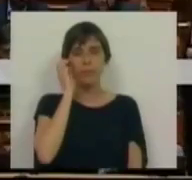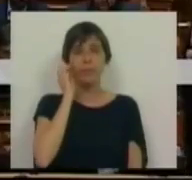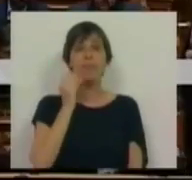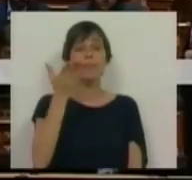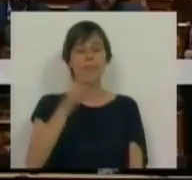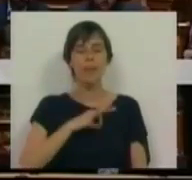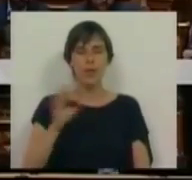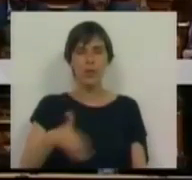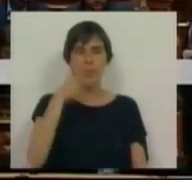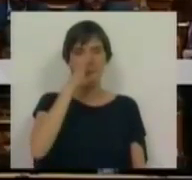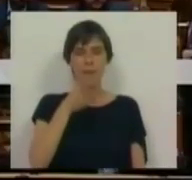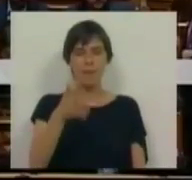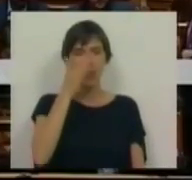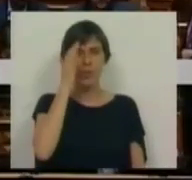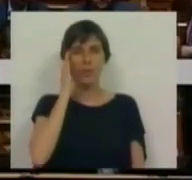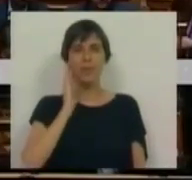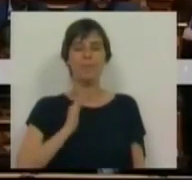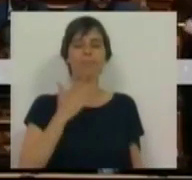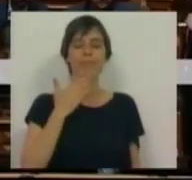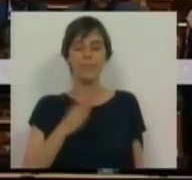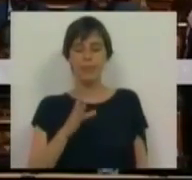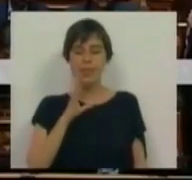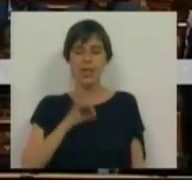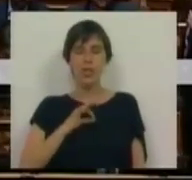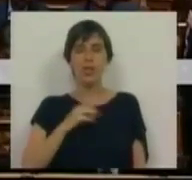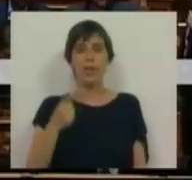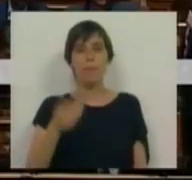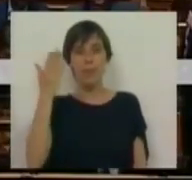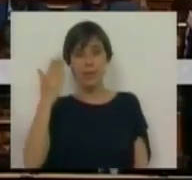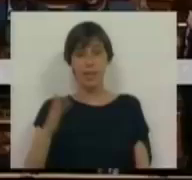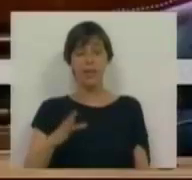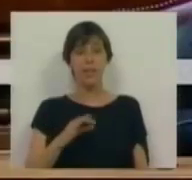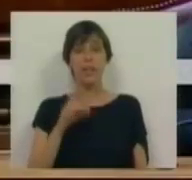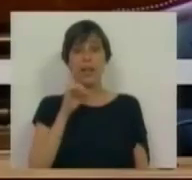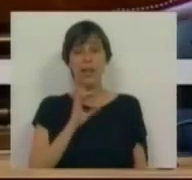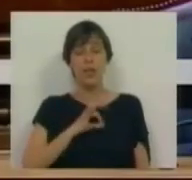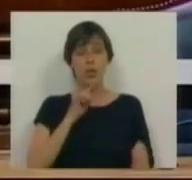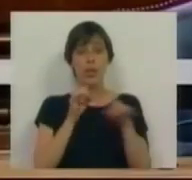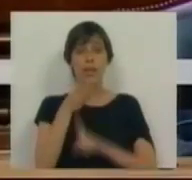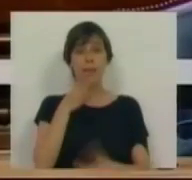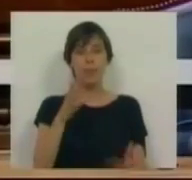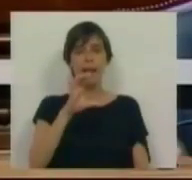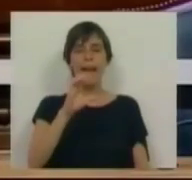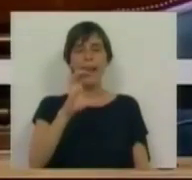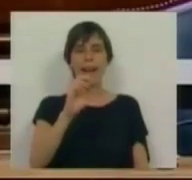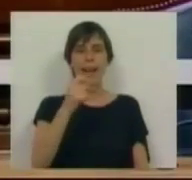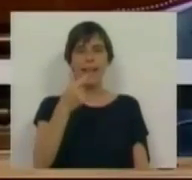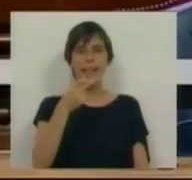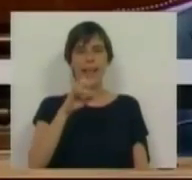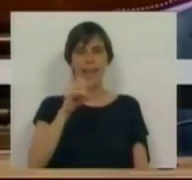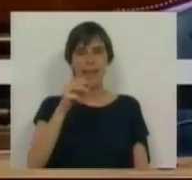Tem a palavra, Sr. Primeiro-Ministro. Muito obrigado, Sra. Presidente. Senhora Deputada Catarina